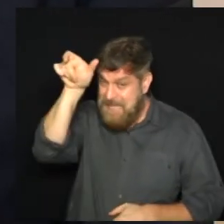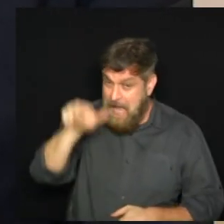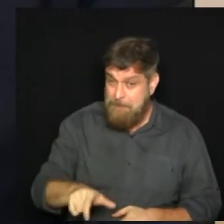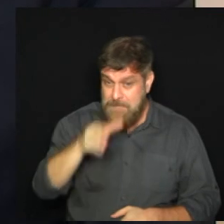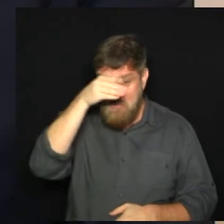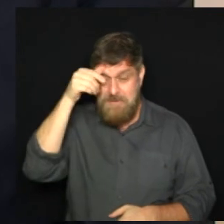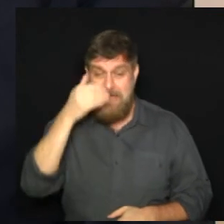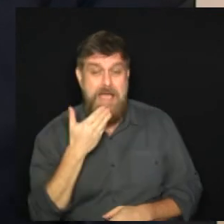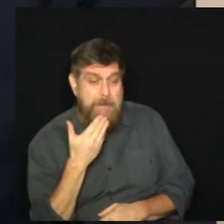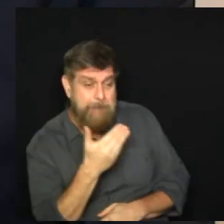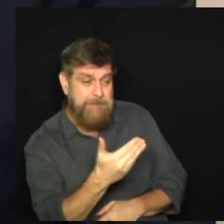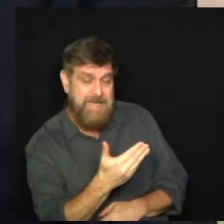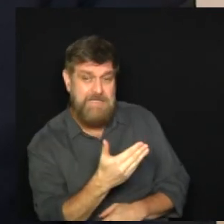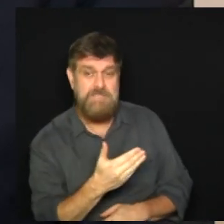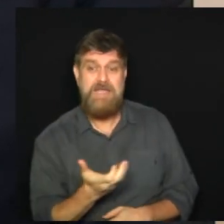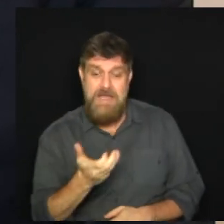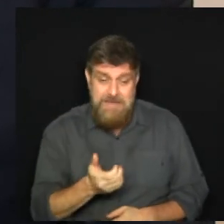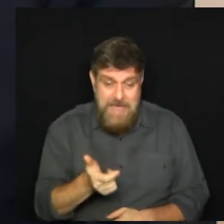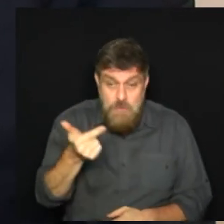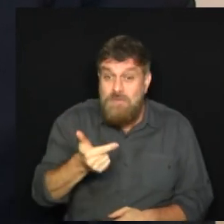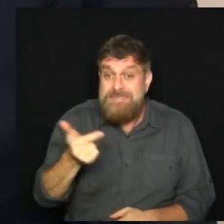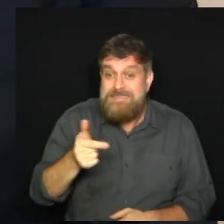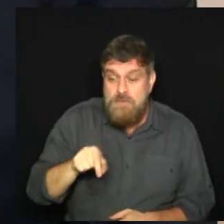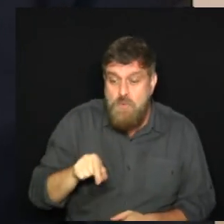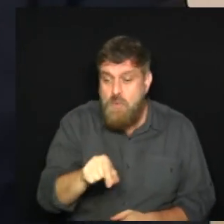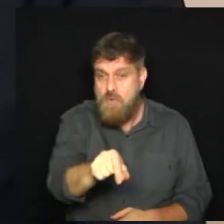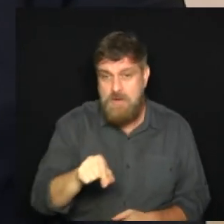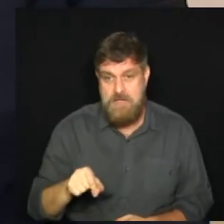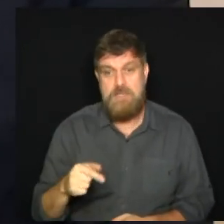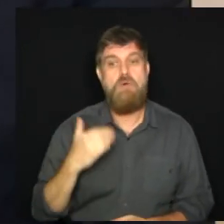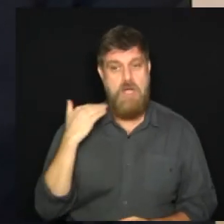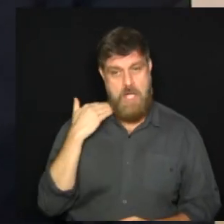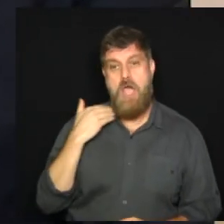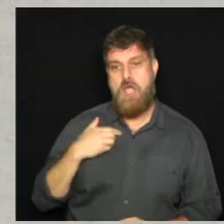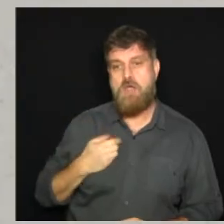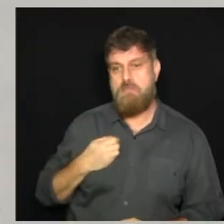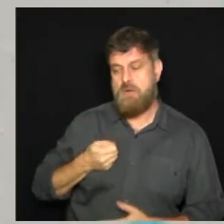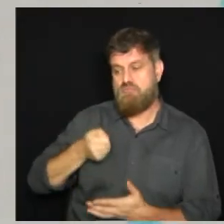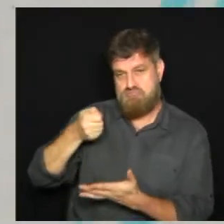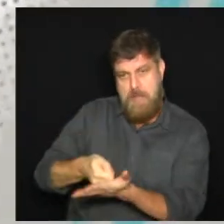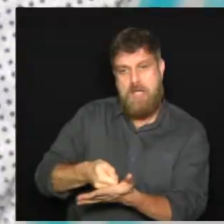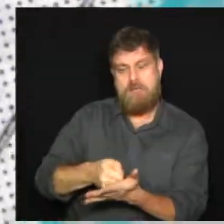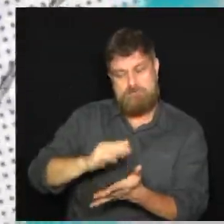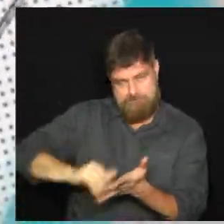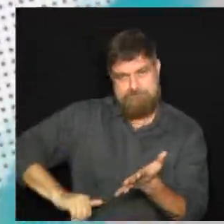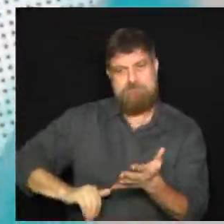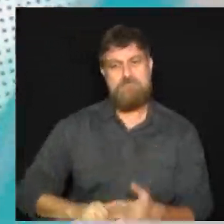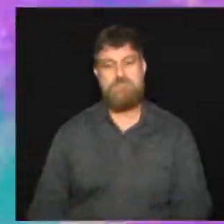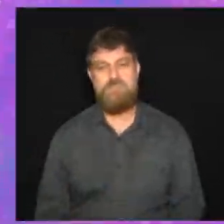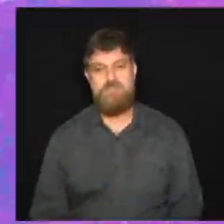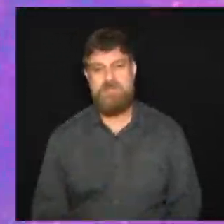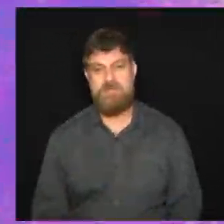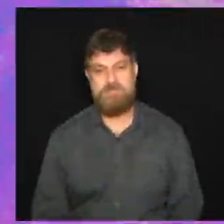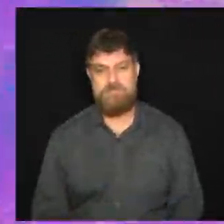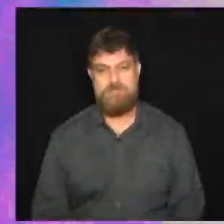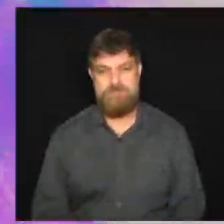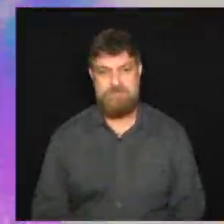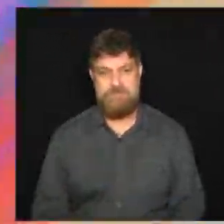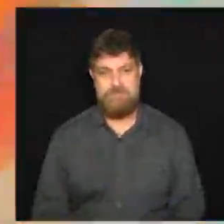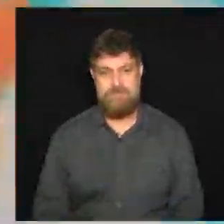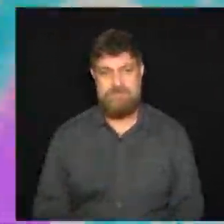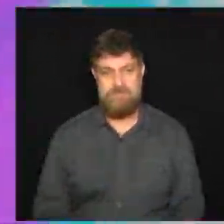diferenciar que a emissão da segunda via do cartão ela não pode ser cobrada pelo banco na seguinte situação, quando o banco emite essa